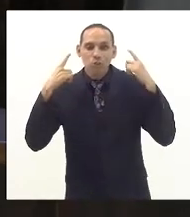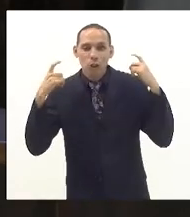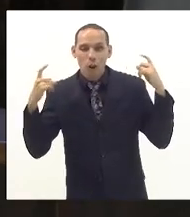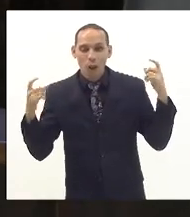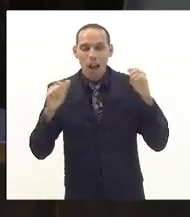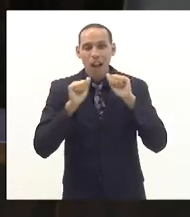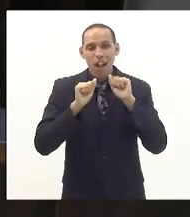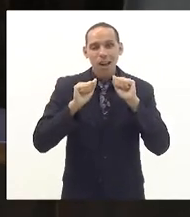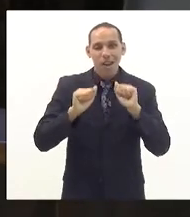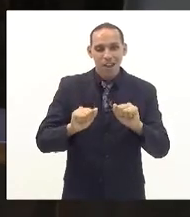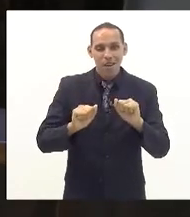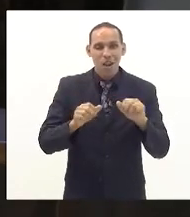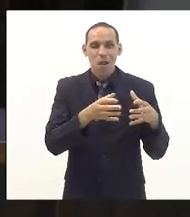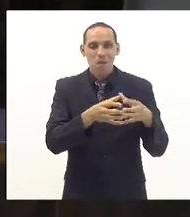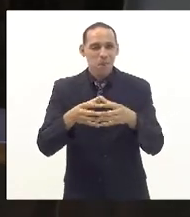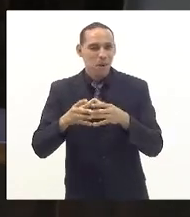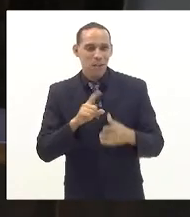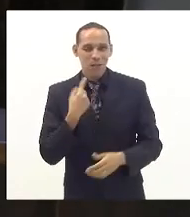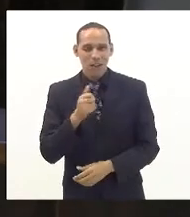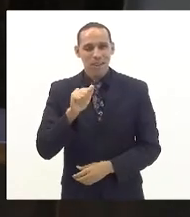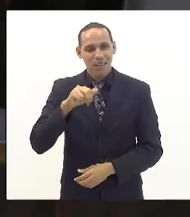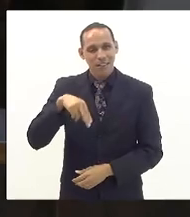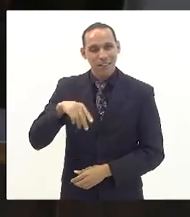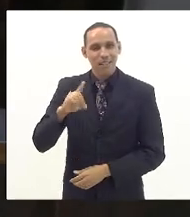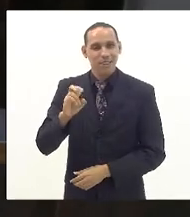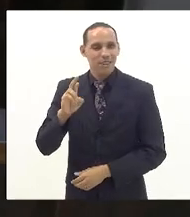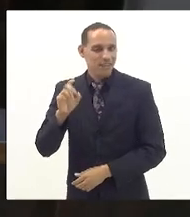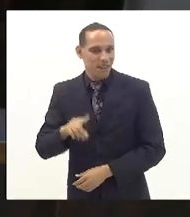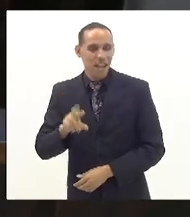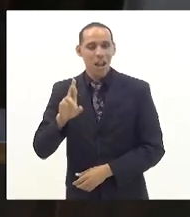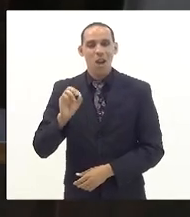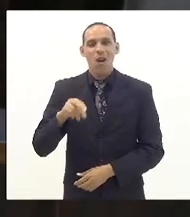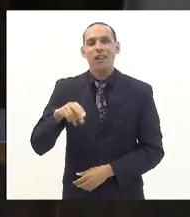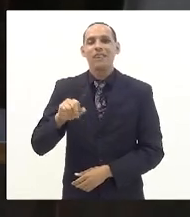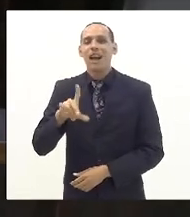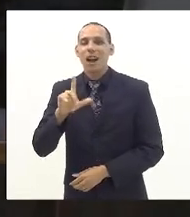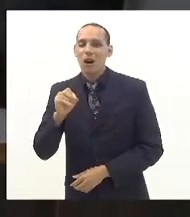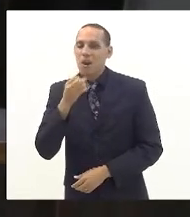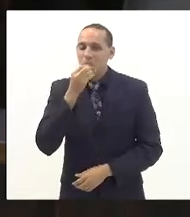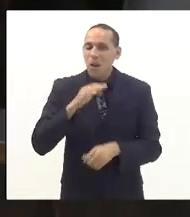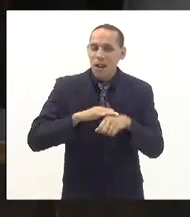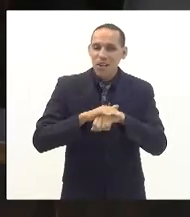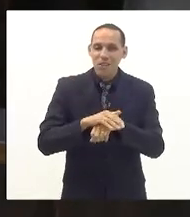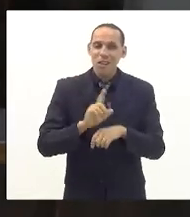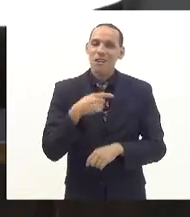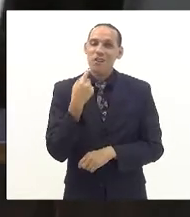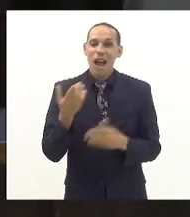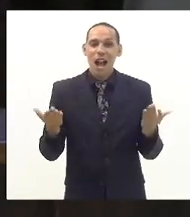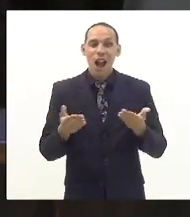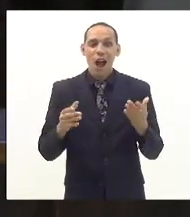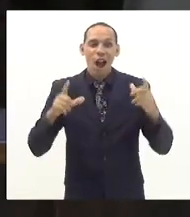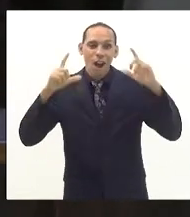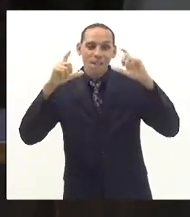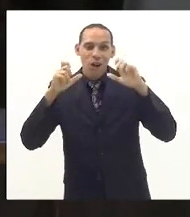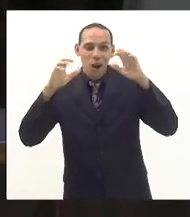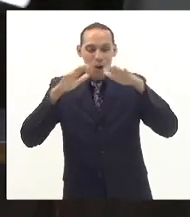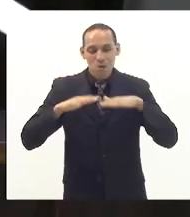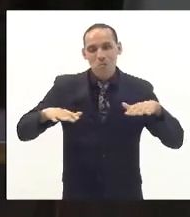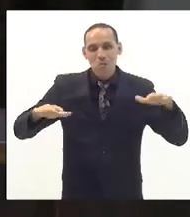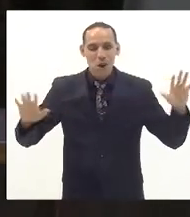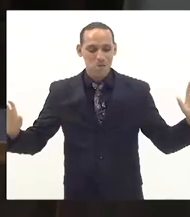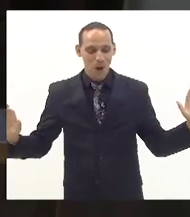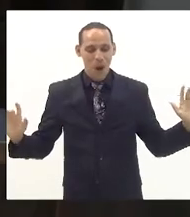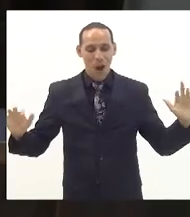assessores dos nossos gabinetes, o André, o Ronaldo, que todos tenham uma boa noite. E vamos fazer uma foto geral aqui